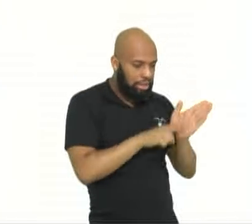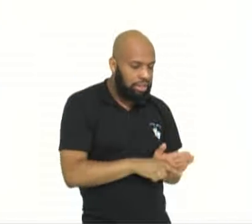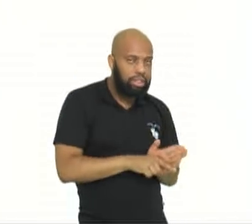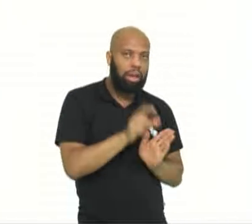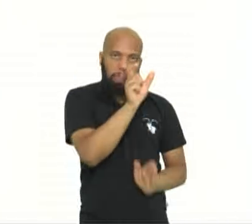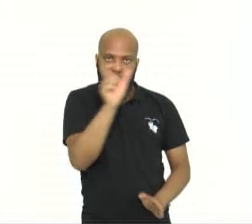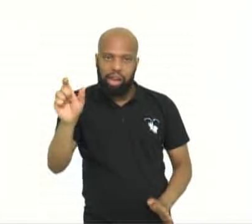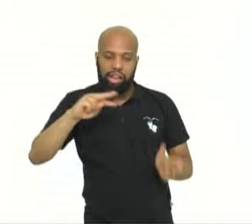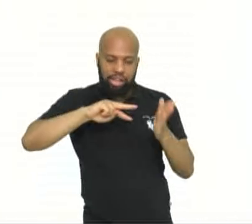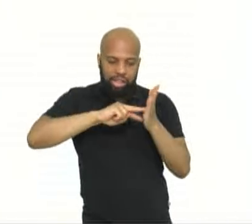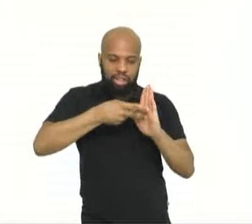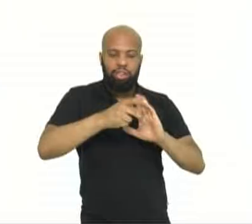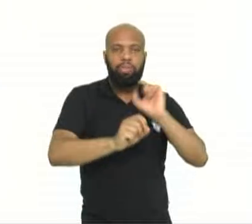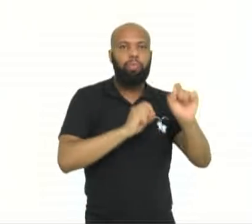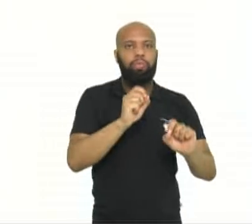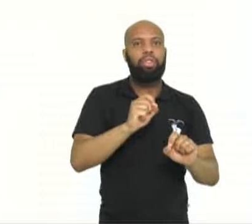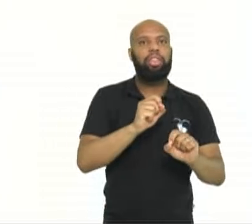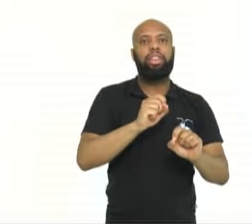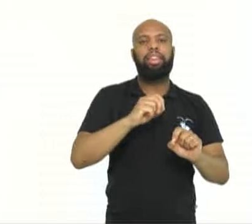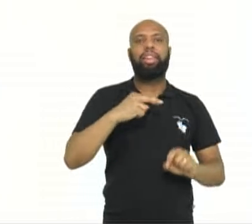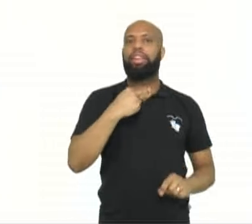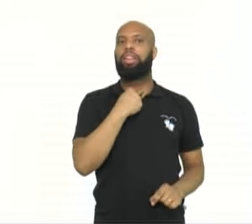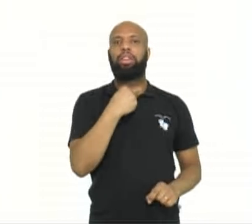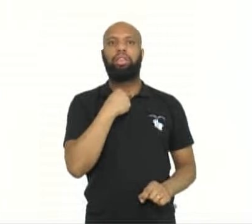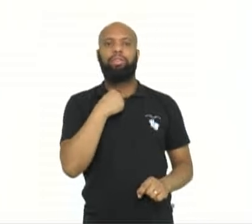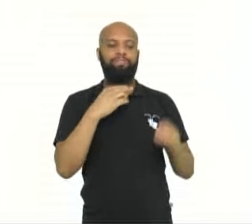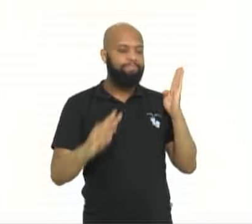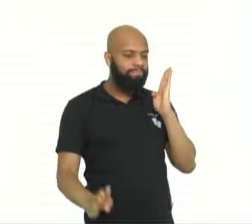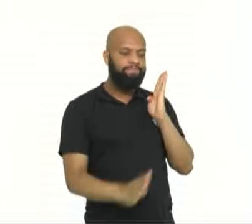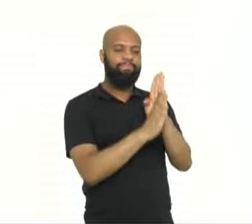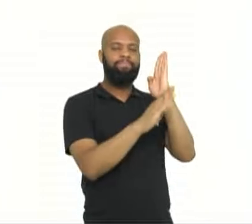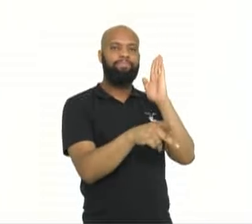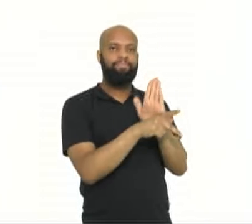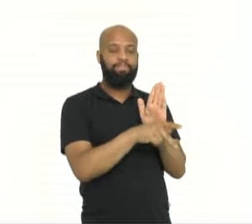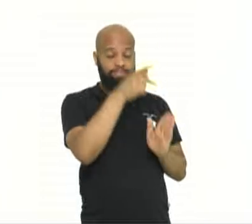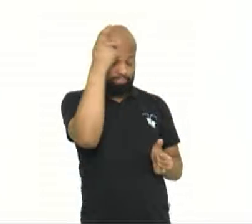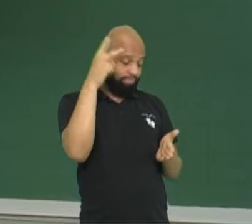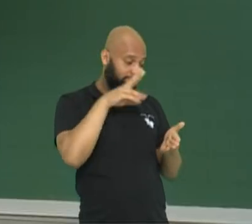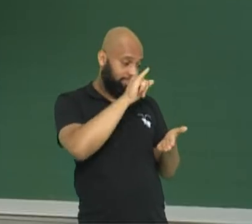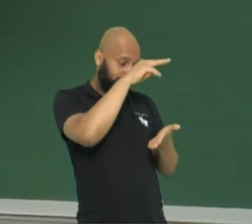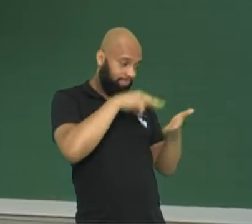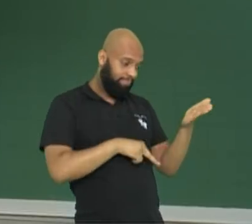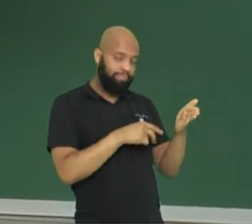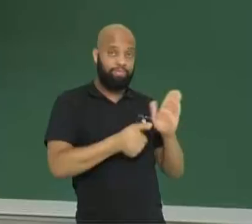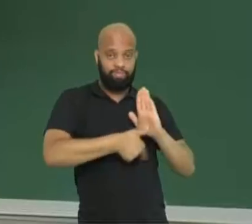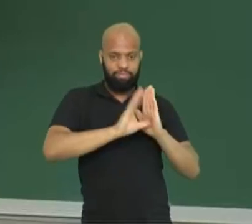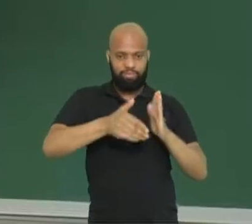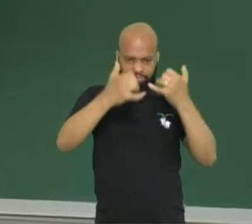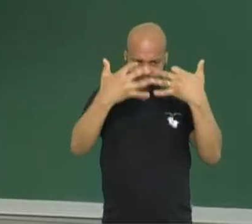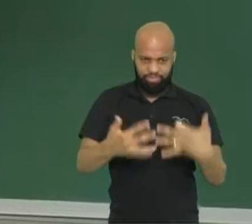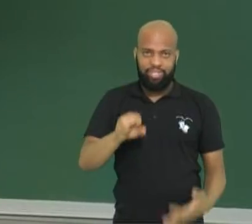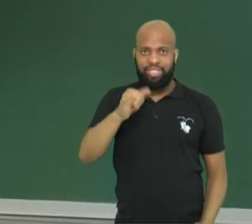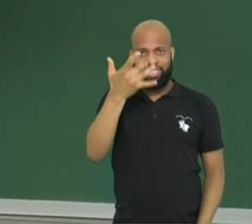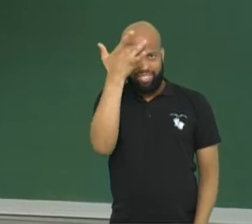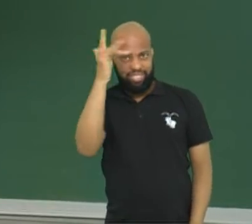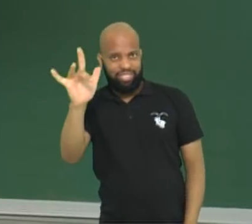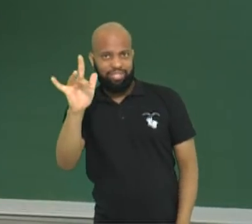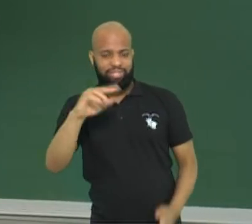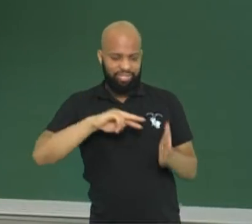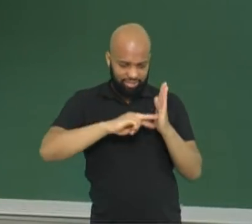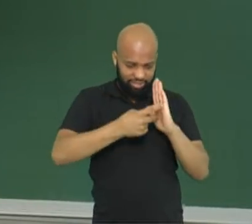cujos significados não possam ser identificados pelo leitor, aquilo que eu mencionei anteriormente. Se não sabe o